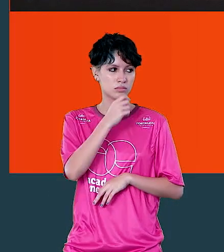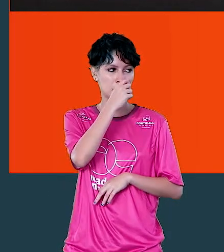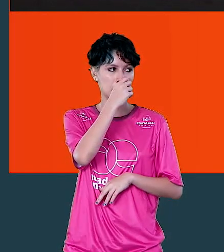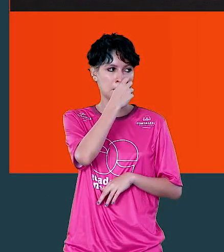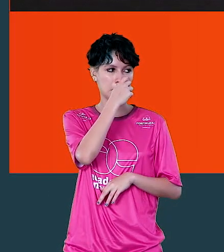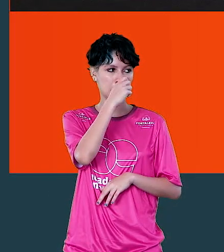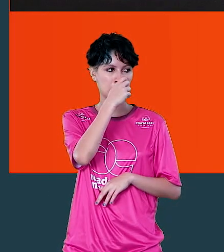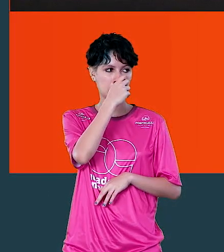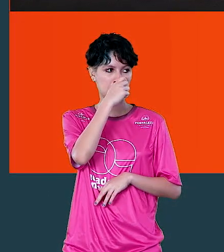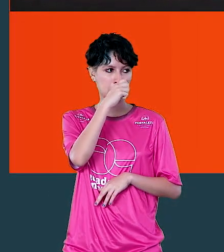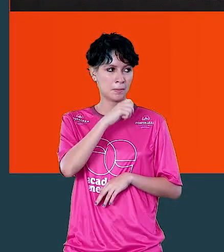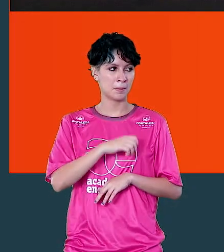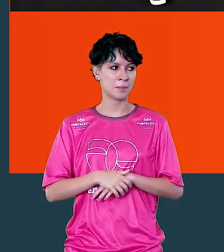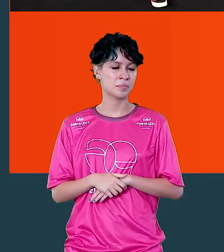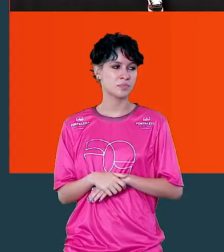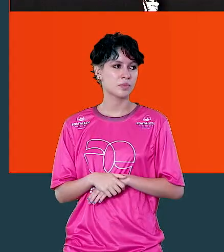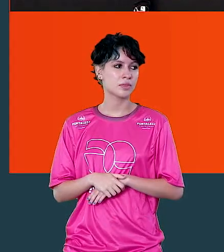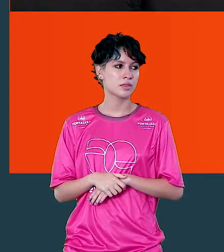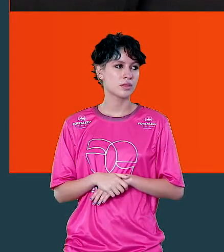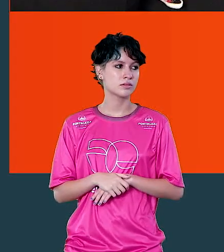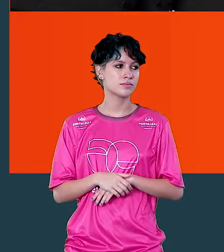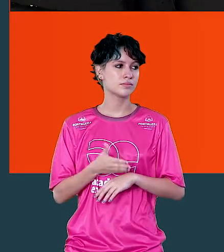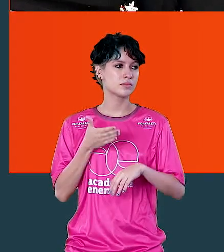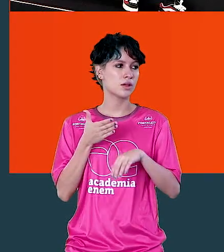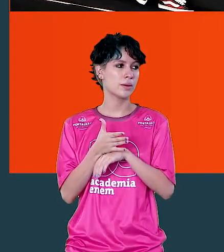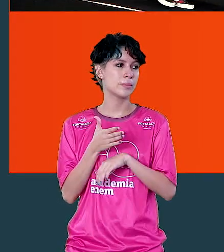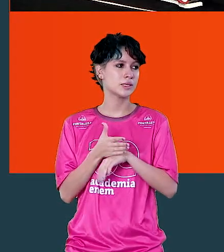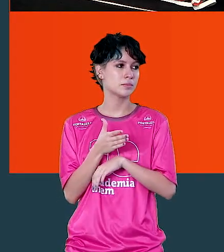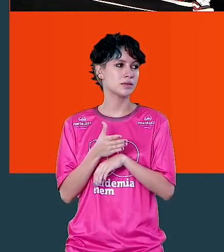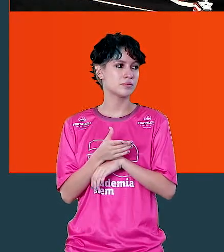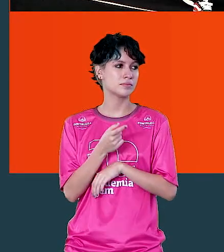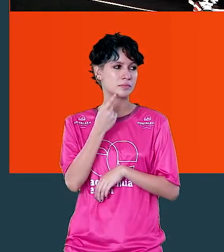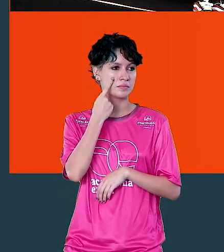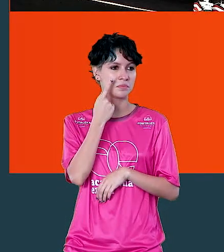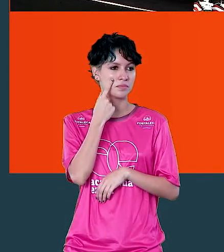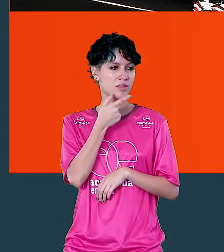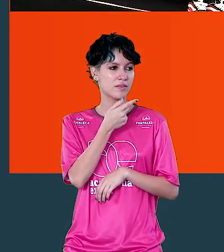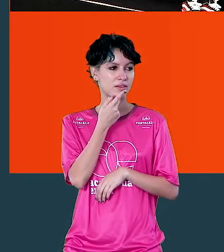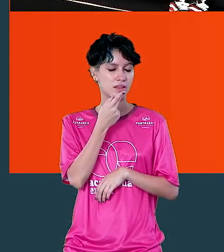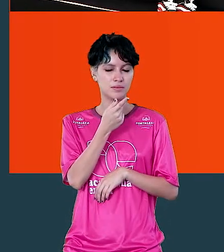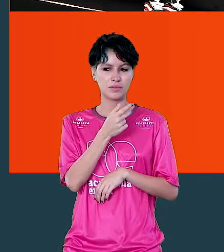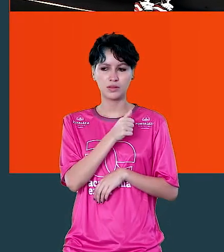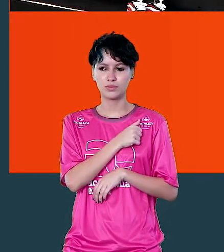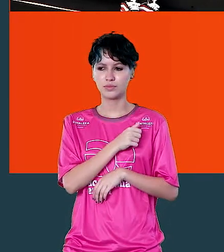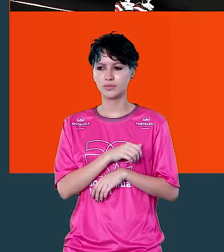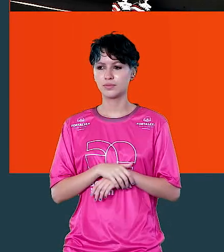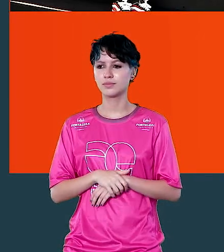Vem. Olha aqui, ó, participação aqui, ó. Vem até aqui.